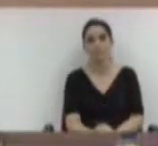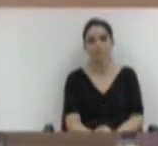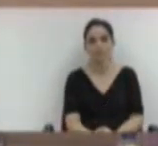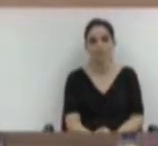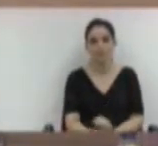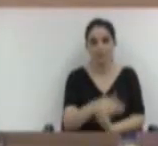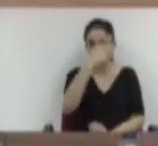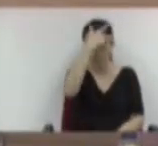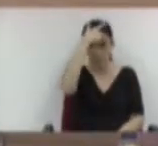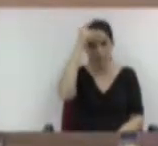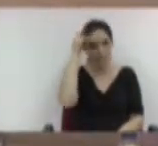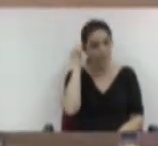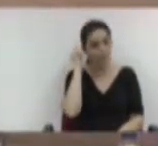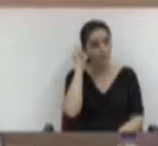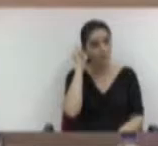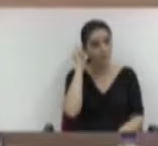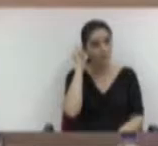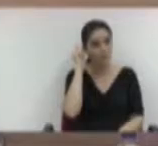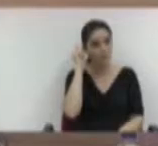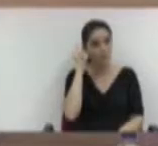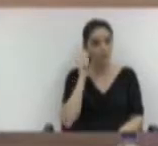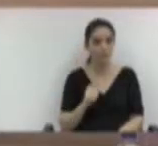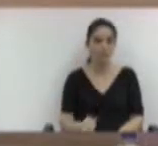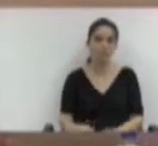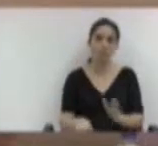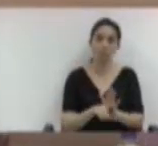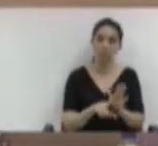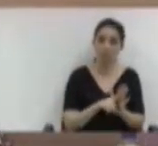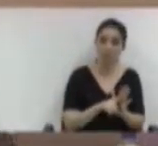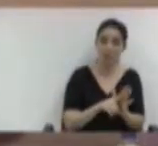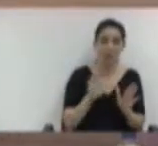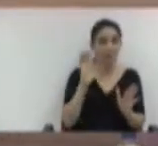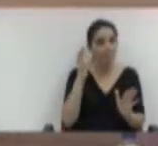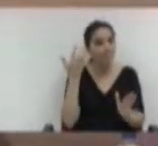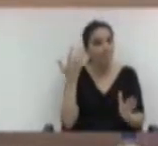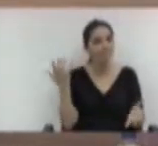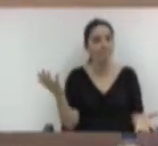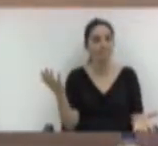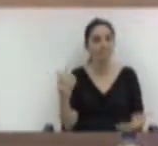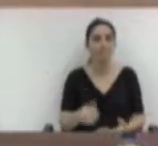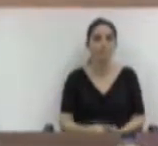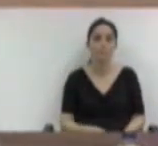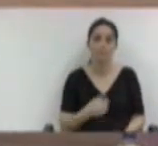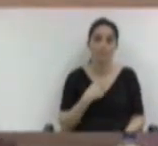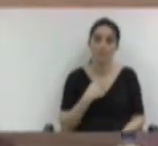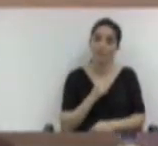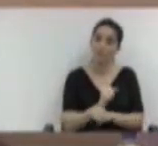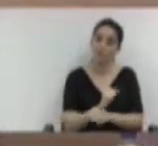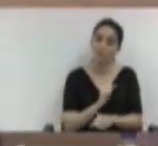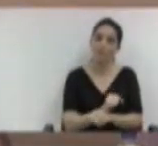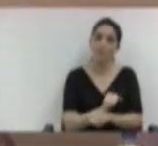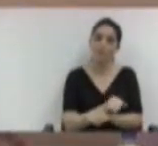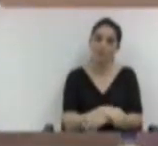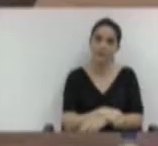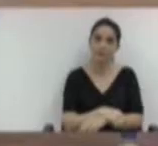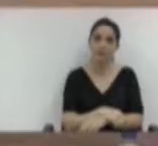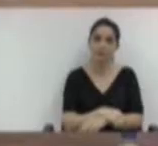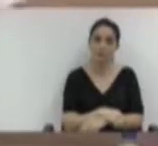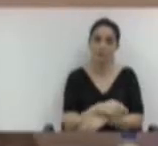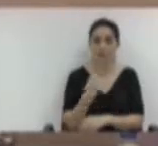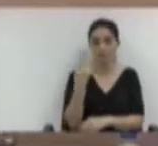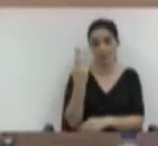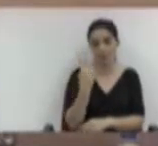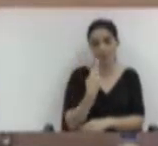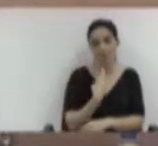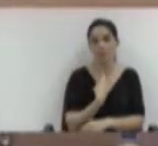mas sobre a efetividade dessa lei e o devido cumprimento. Então, eu espero que eles possam responder,